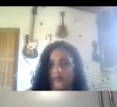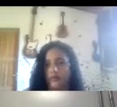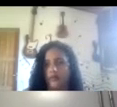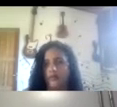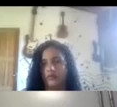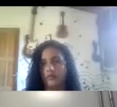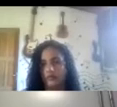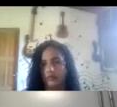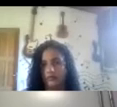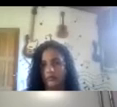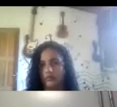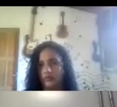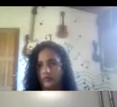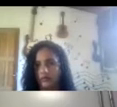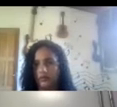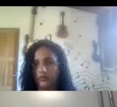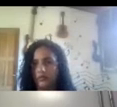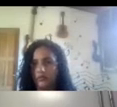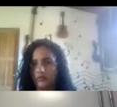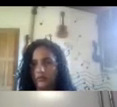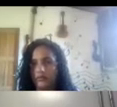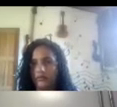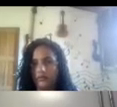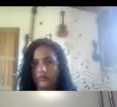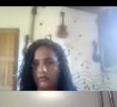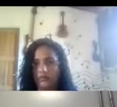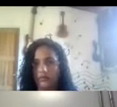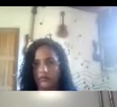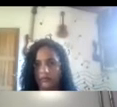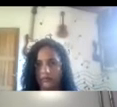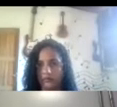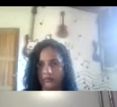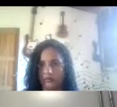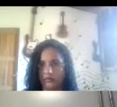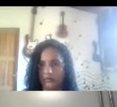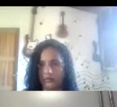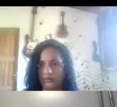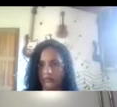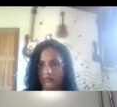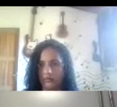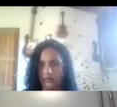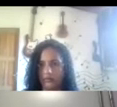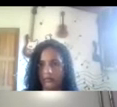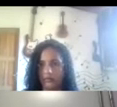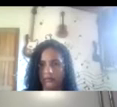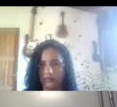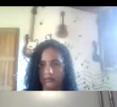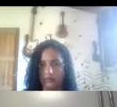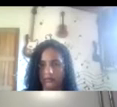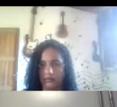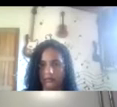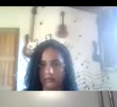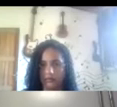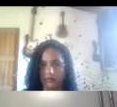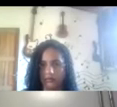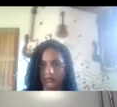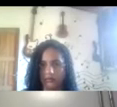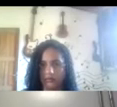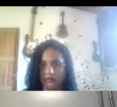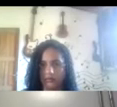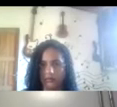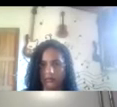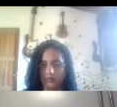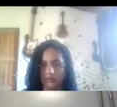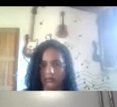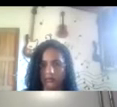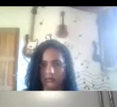ter toda essa segurança e que a entidade que aluga ou que paga paga mensalmente por isso, já